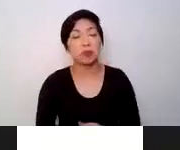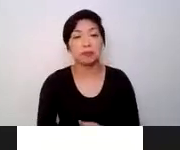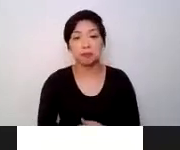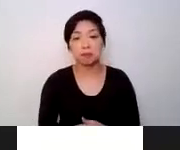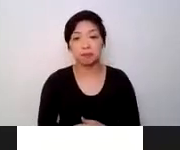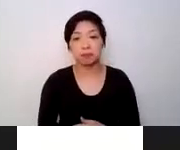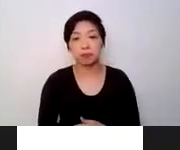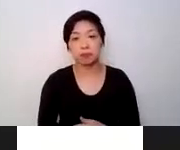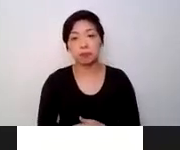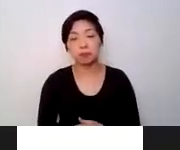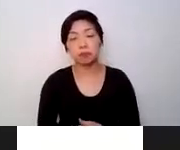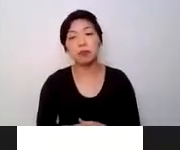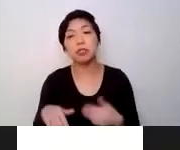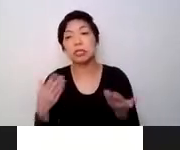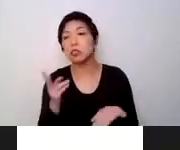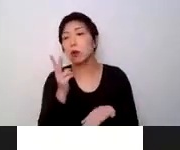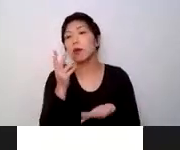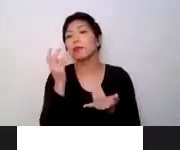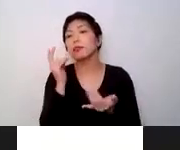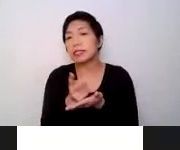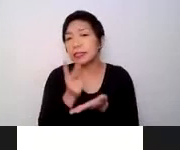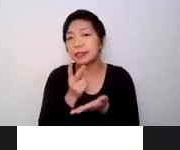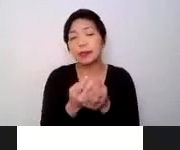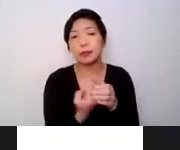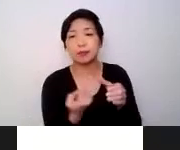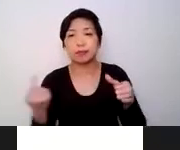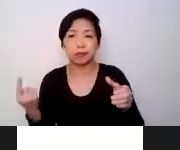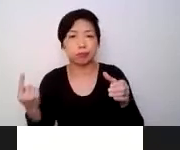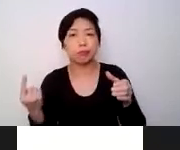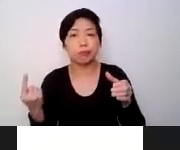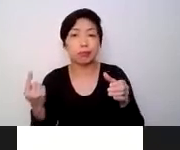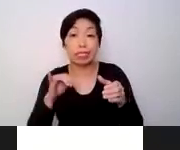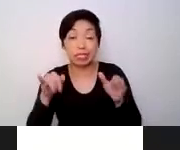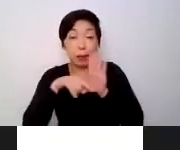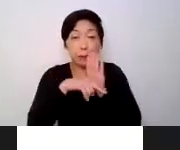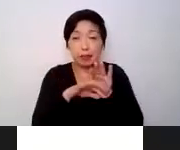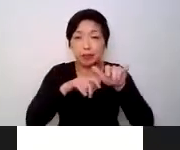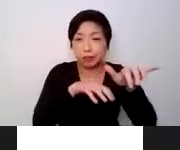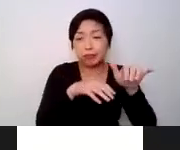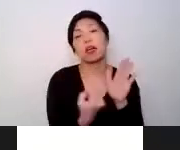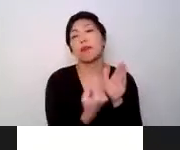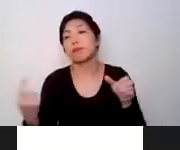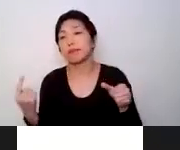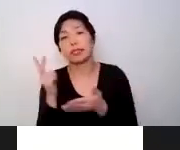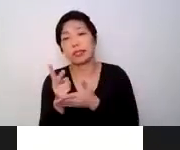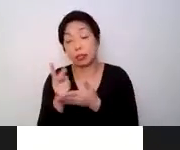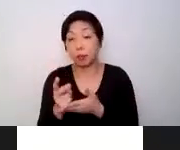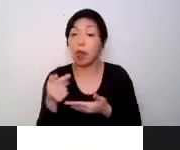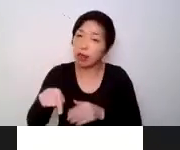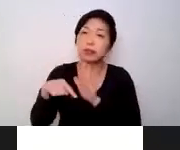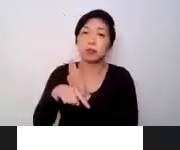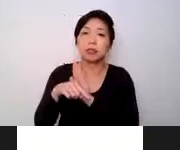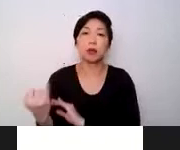então essa obra ela sempre fica de fora das catalogações e a nossa nossa pesquisa ela vem justamente para quebrar esse interdito